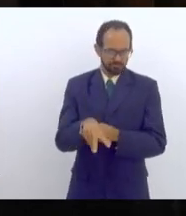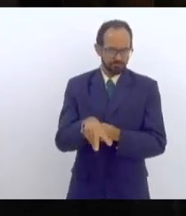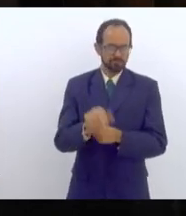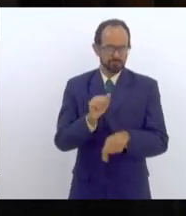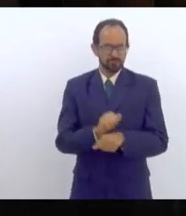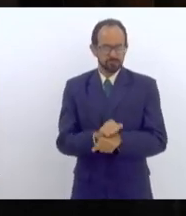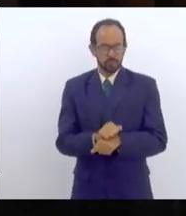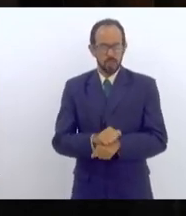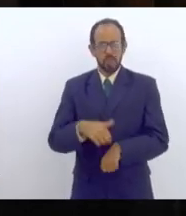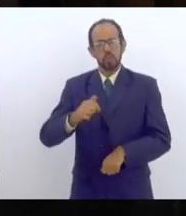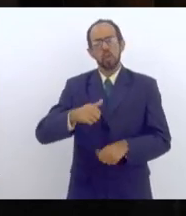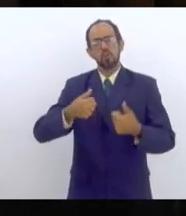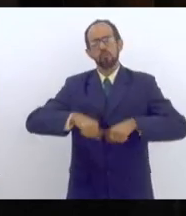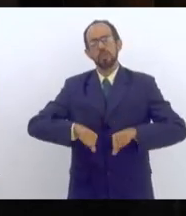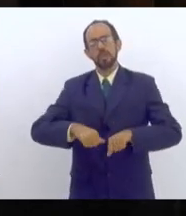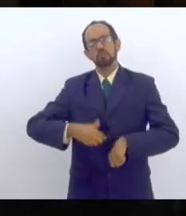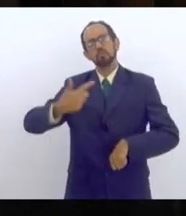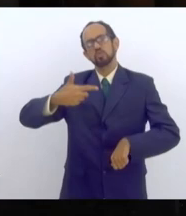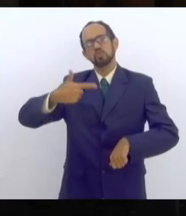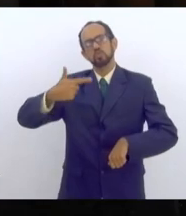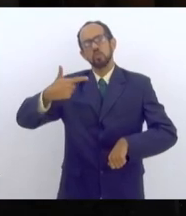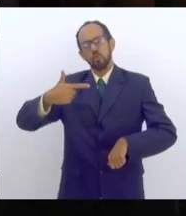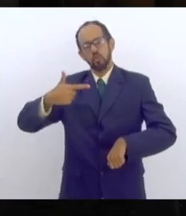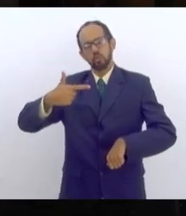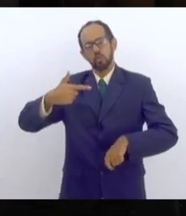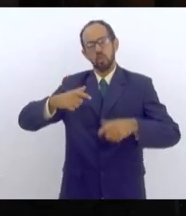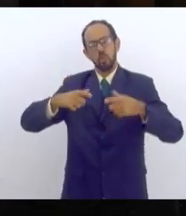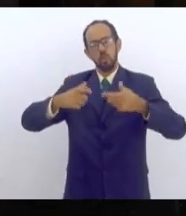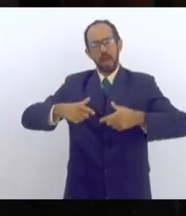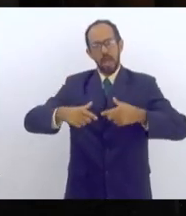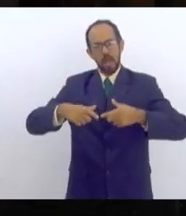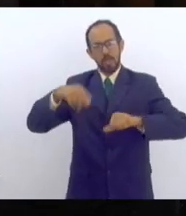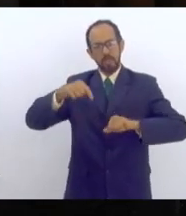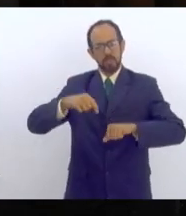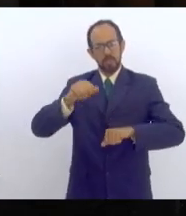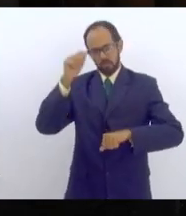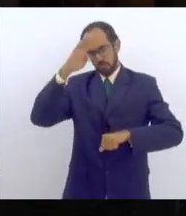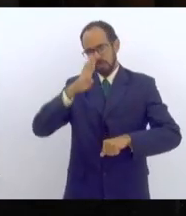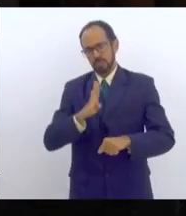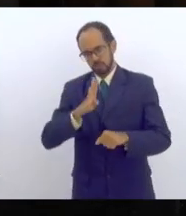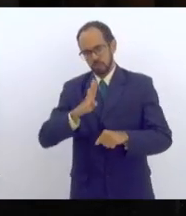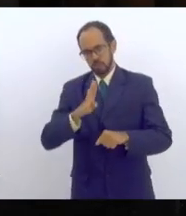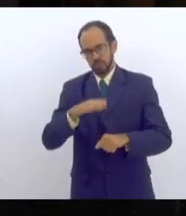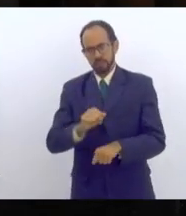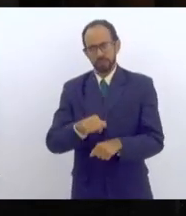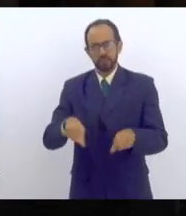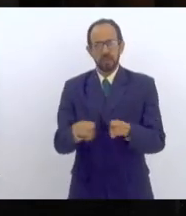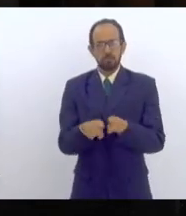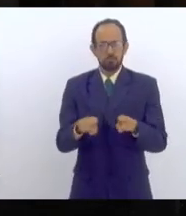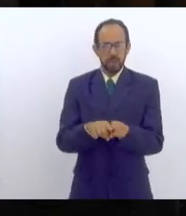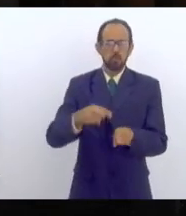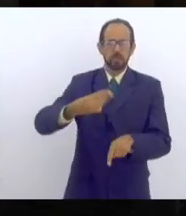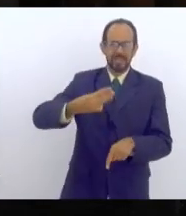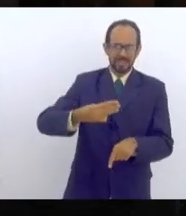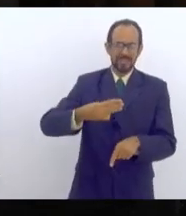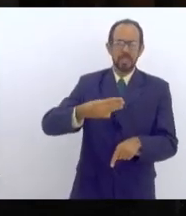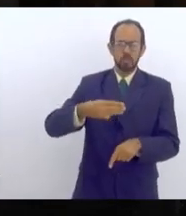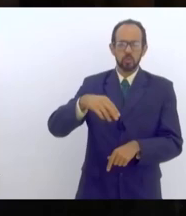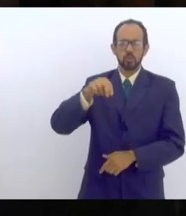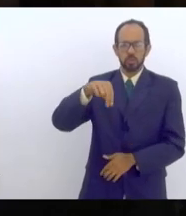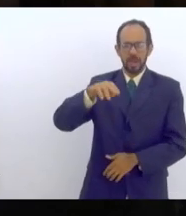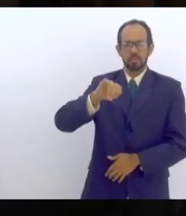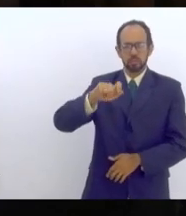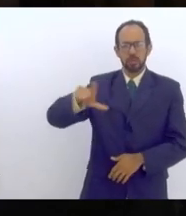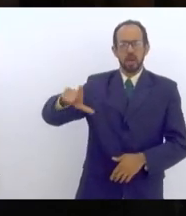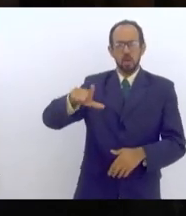na segunda posição no ranking nacional. O Rio também chegou ao fim do ano ocupando o terceiro lugar no ranking nacional em abertura de